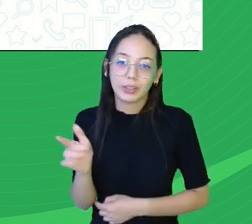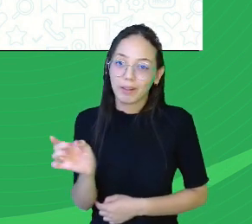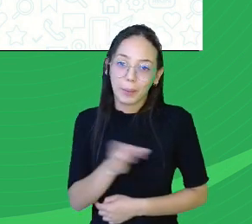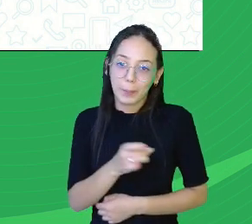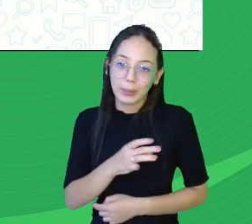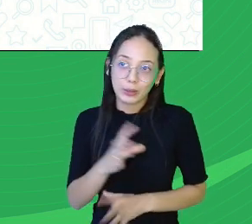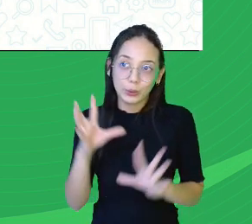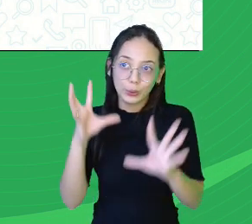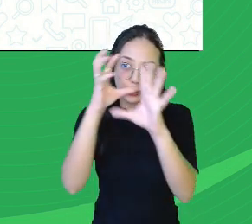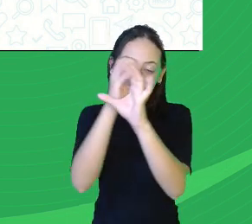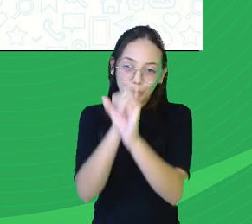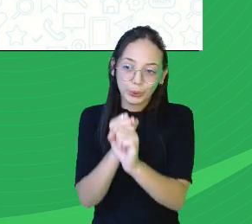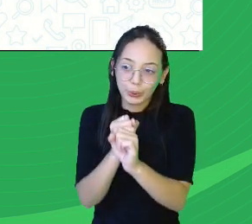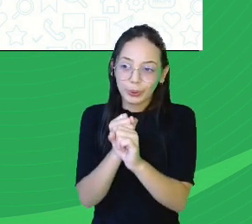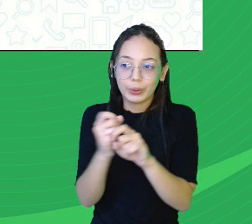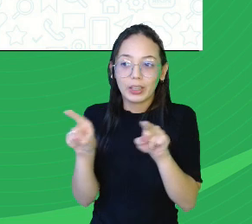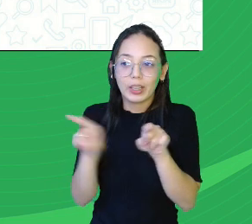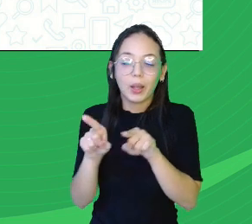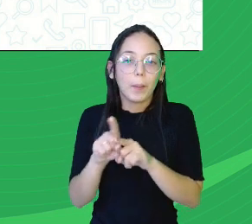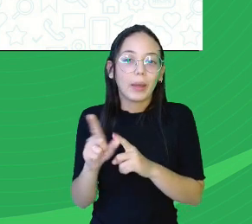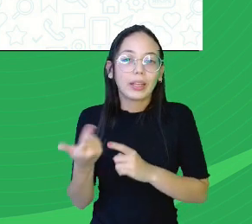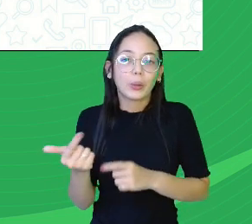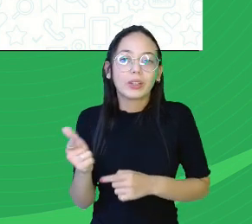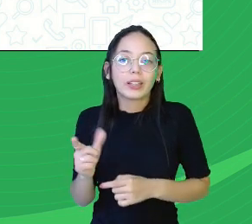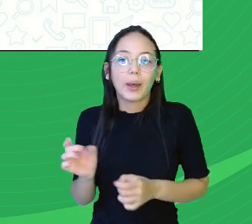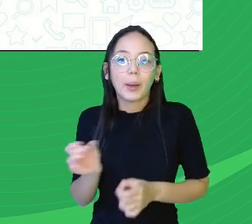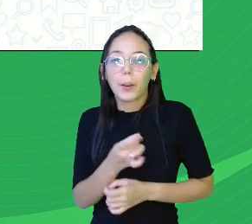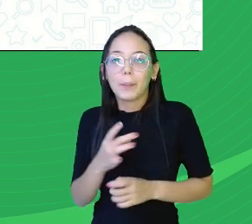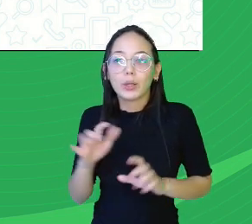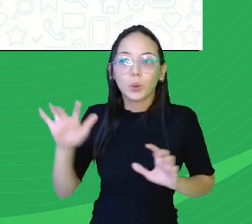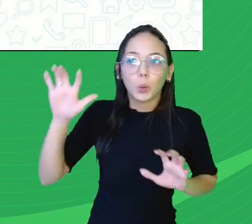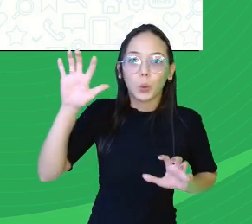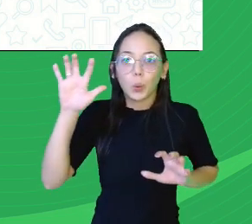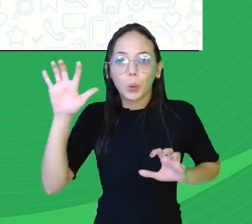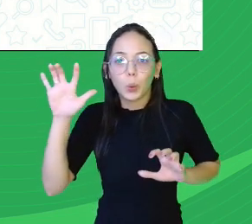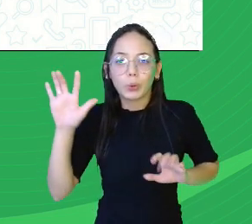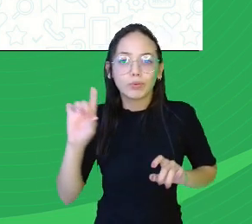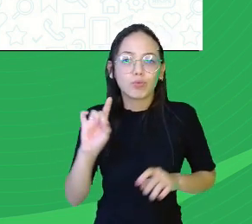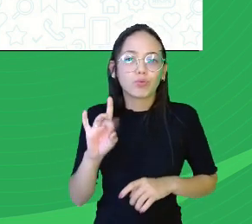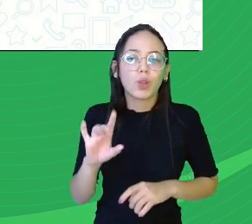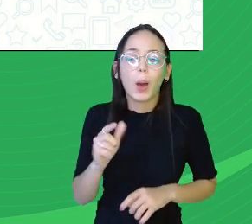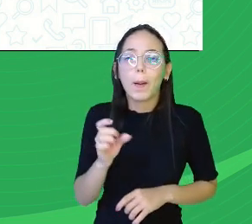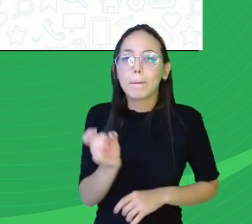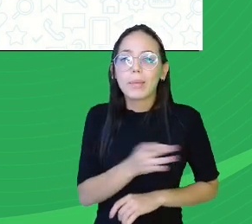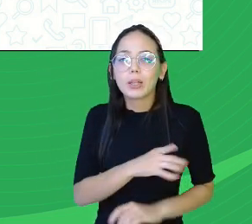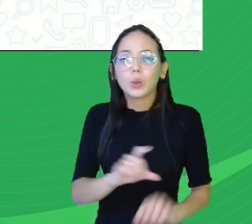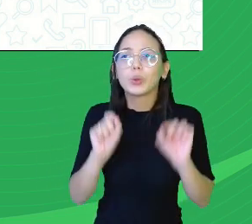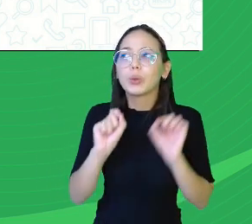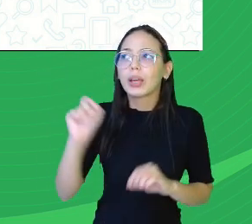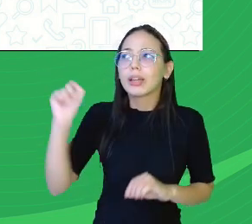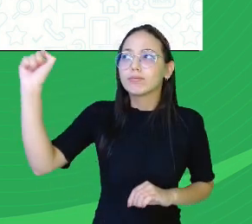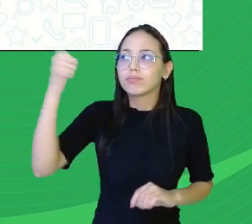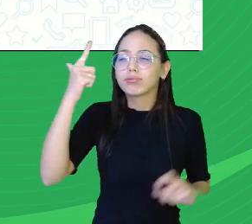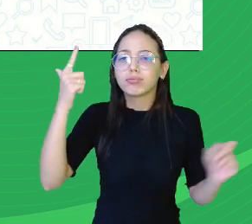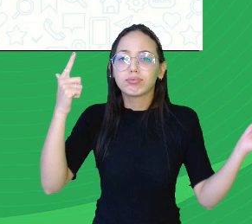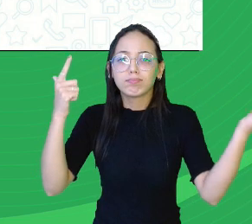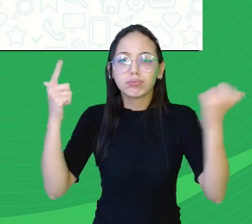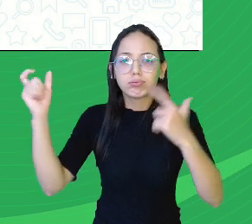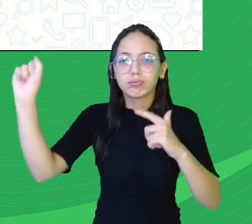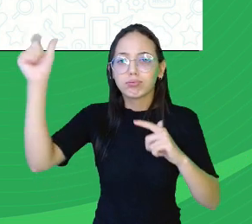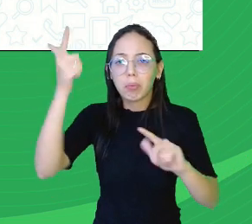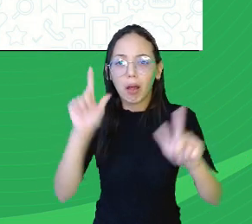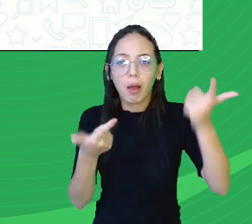escuro, mas nem do monstro, nem da coisa, mas ela tinha medo de raios. Então ela pegou aquele